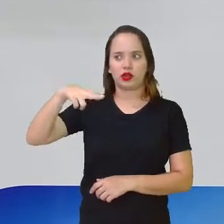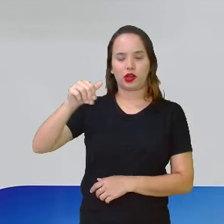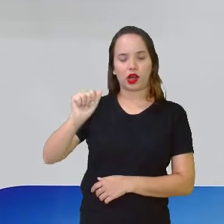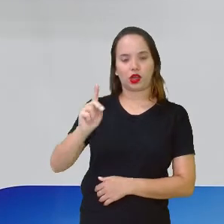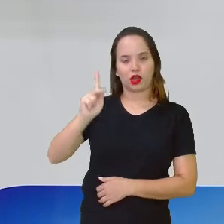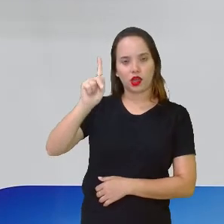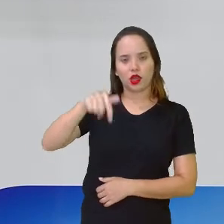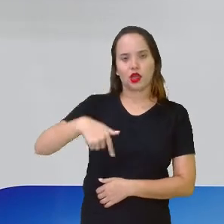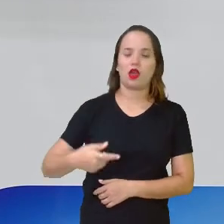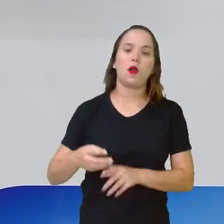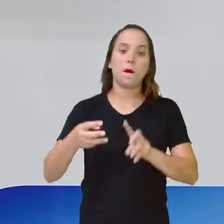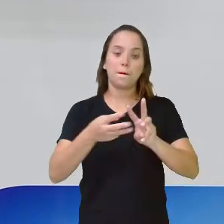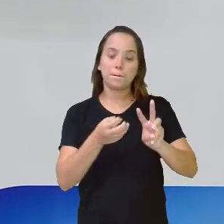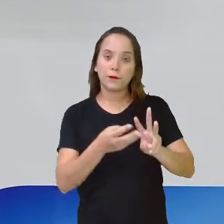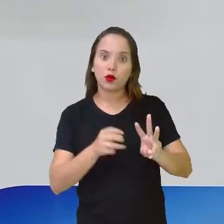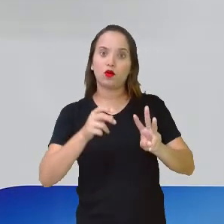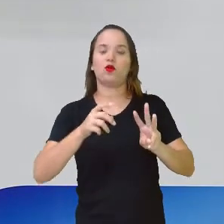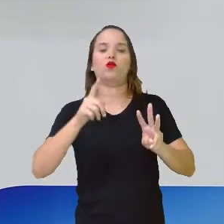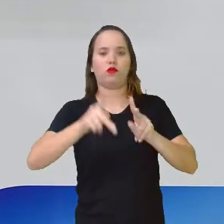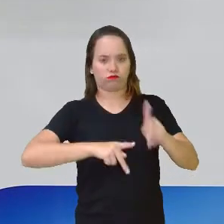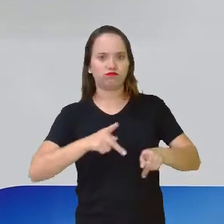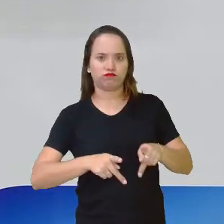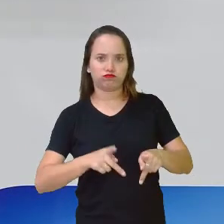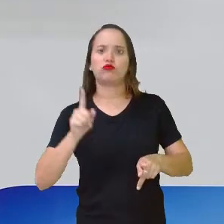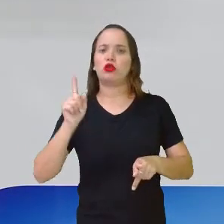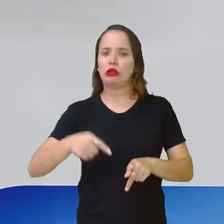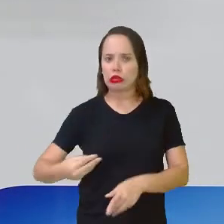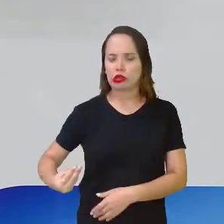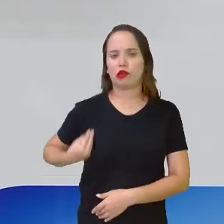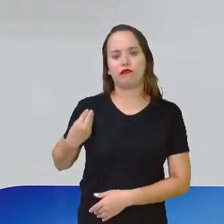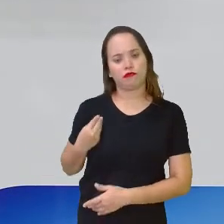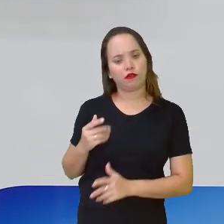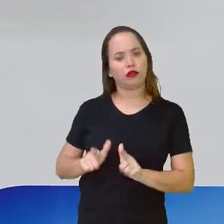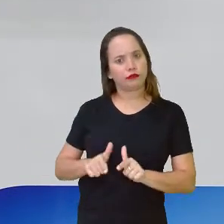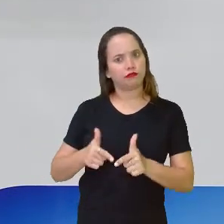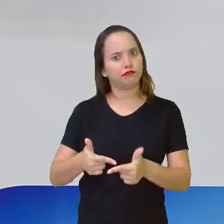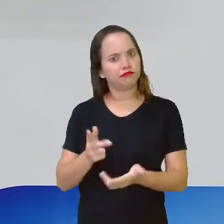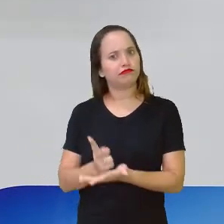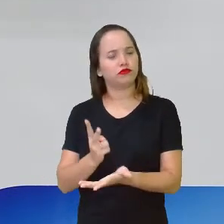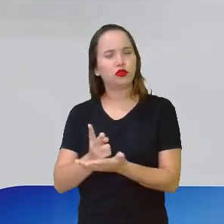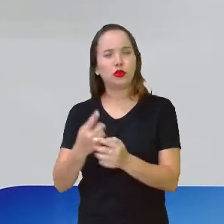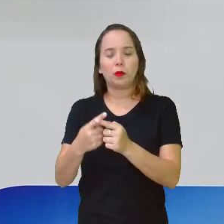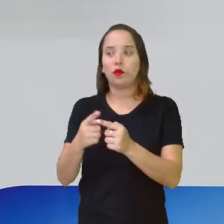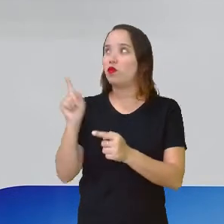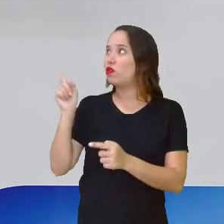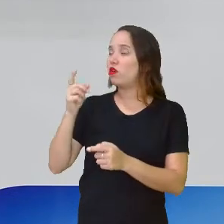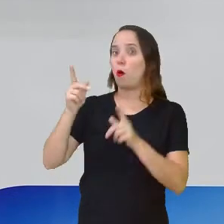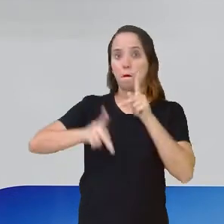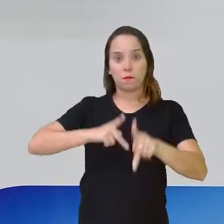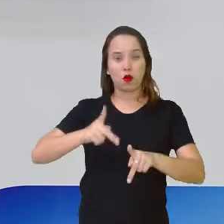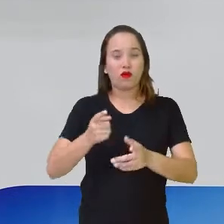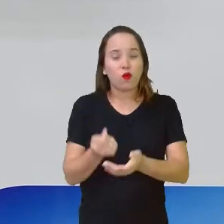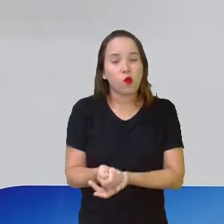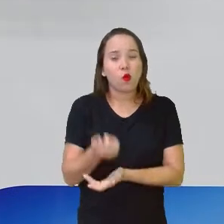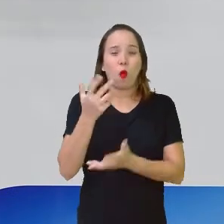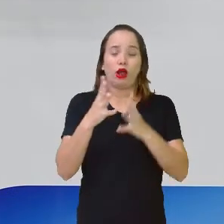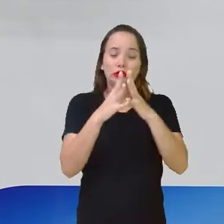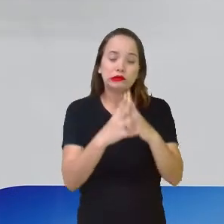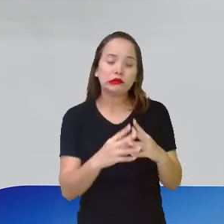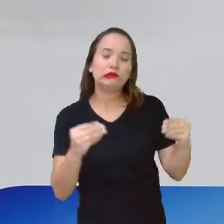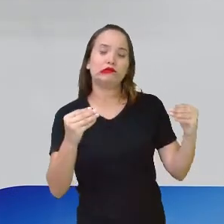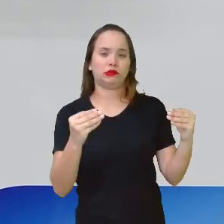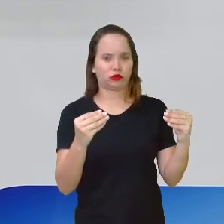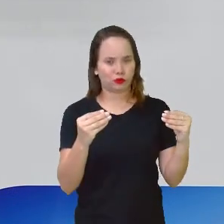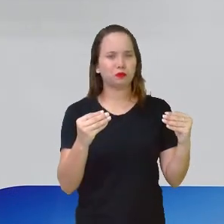no centro-oeste do país. Esse povo é um povo realmente sobrevivente, porque eles foram quase massacrados, quase entraram em